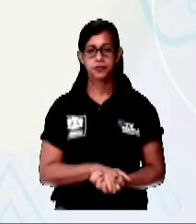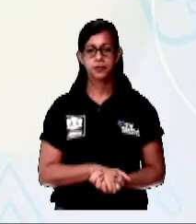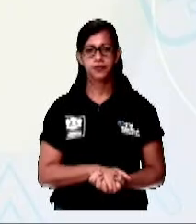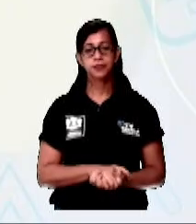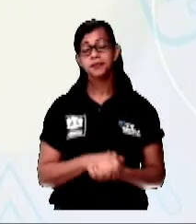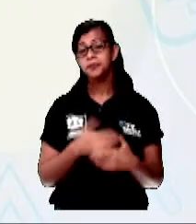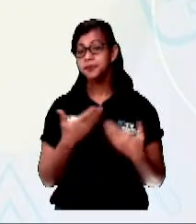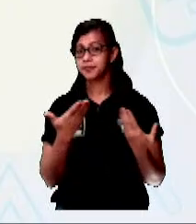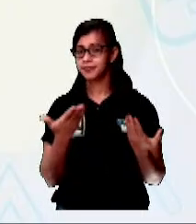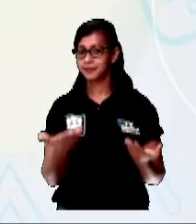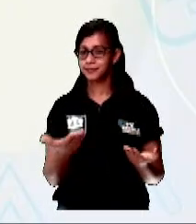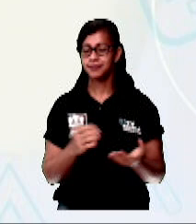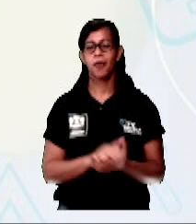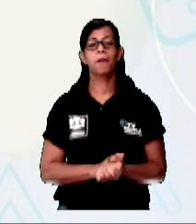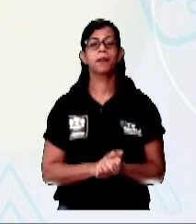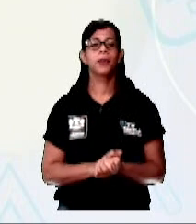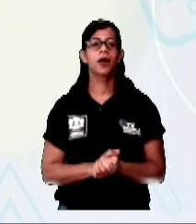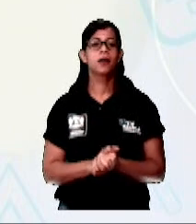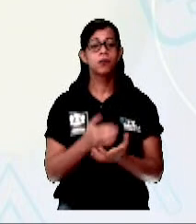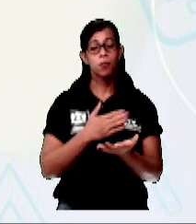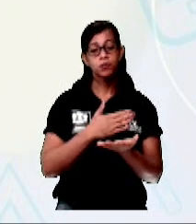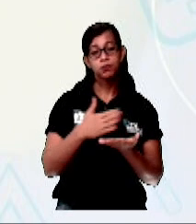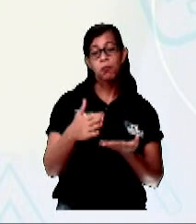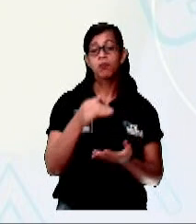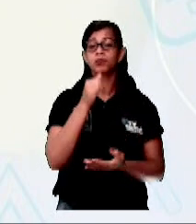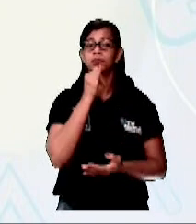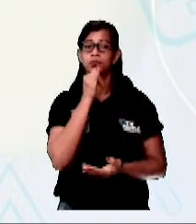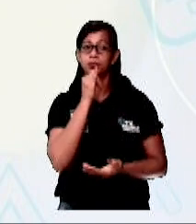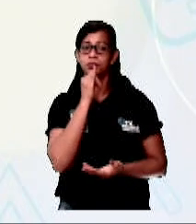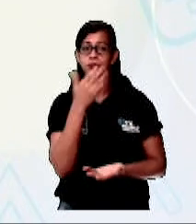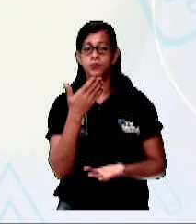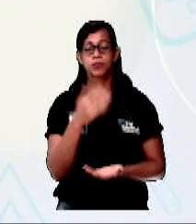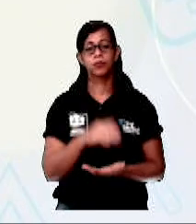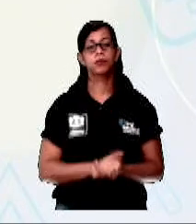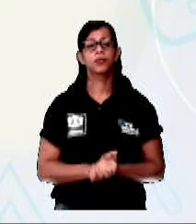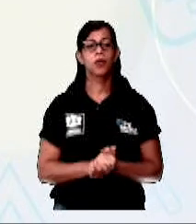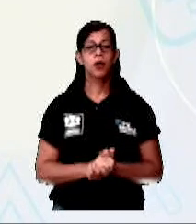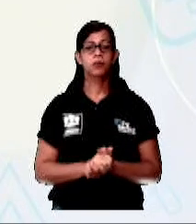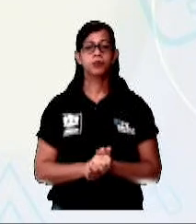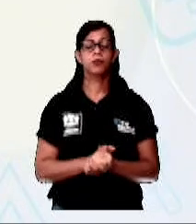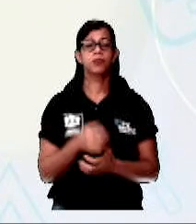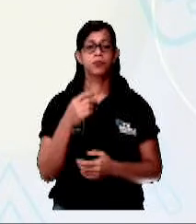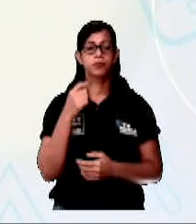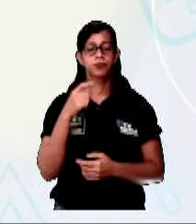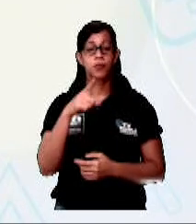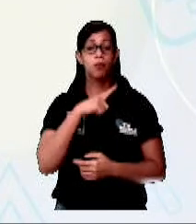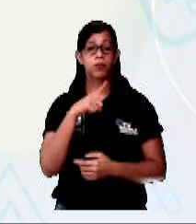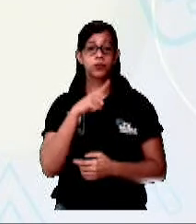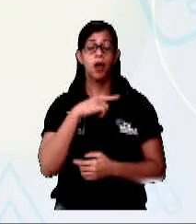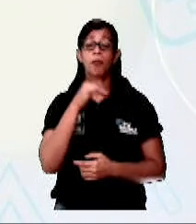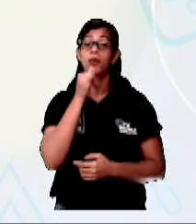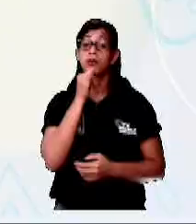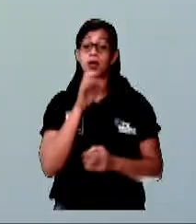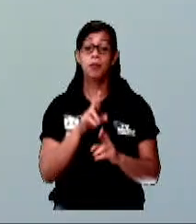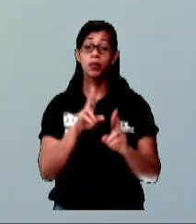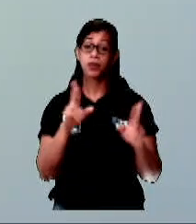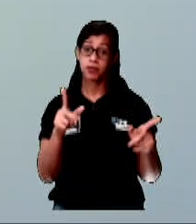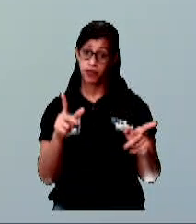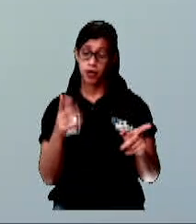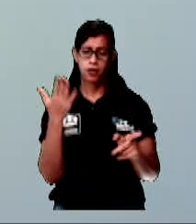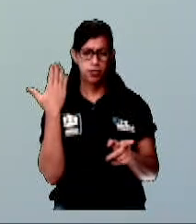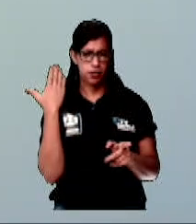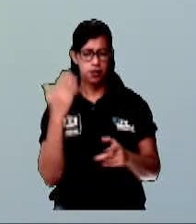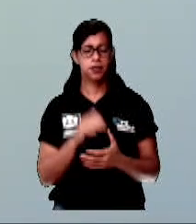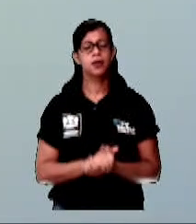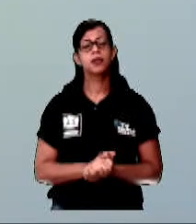Bom, pessoal, vamos agora para o próximo exemplo. Aqui a gente vai ter uma situação diferente do primeiro exemplo, né? Antes,